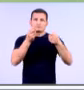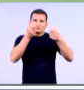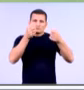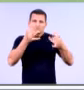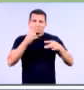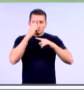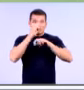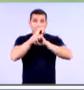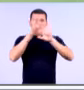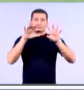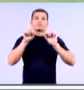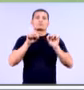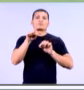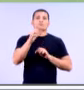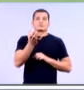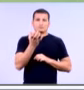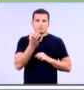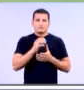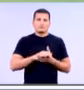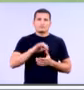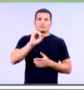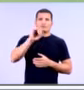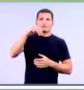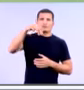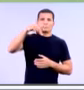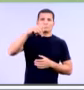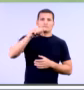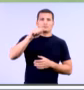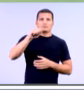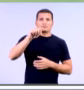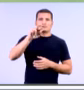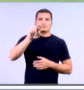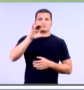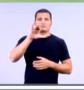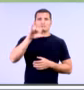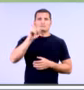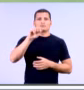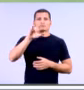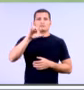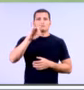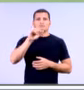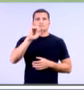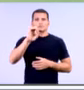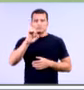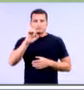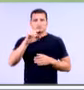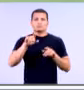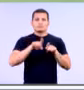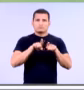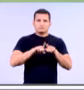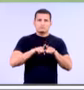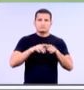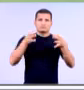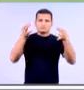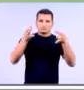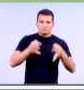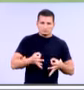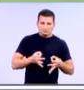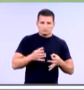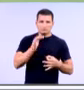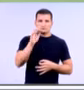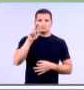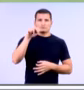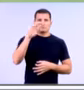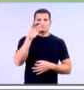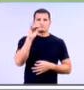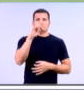você quer, a imparcialidade, não defender nem A nem B, a precisão, a função informativa, né,